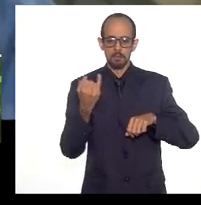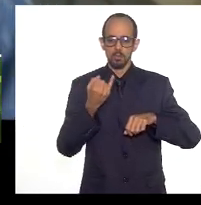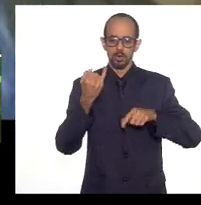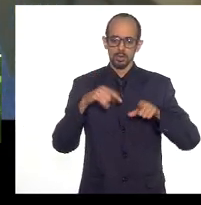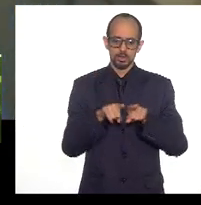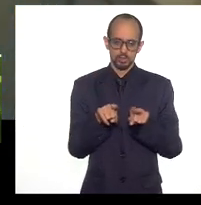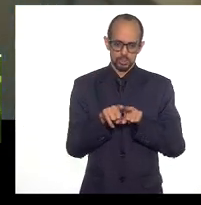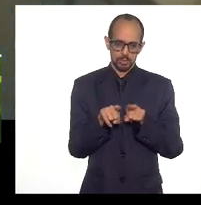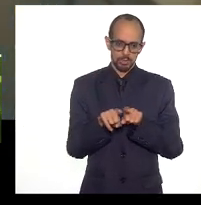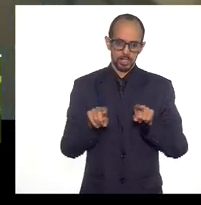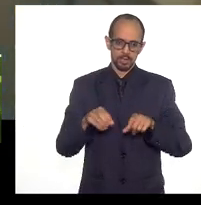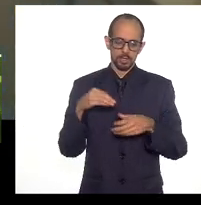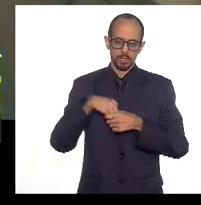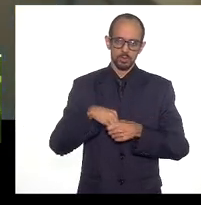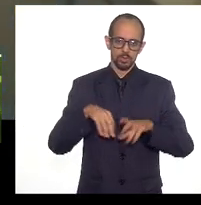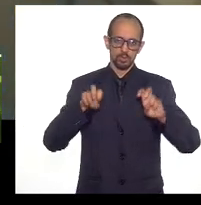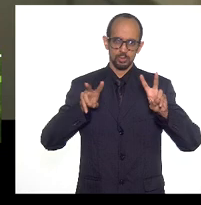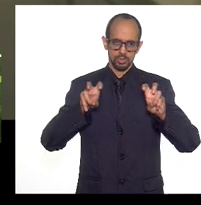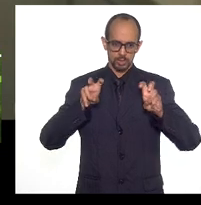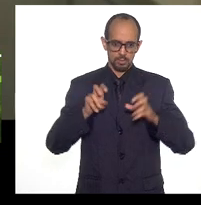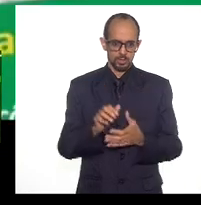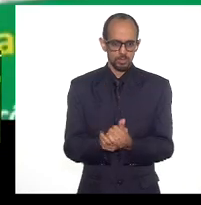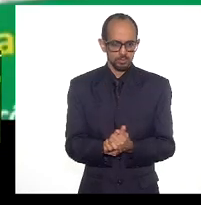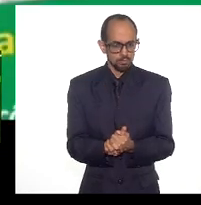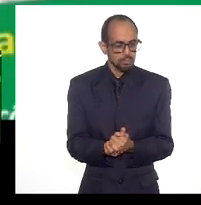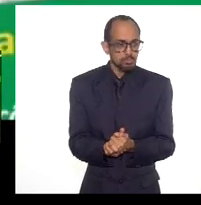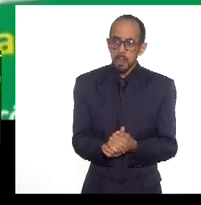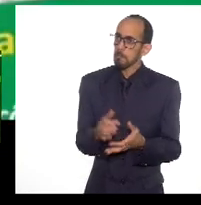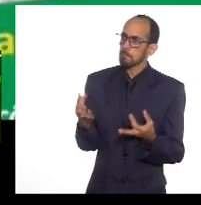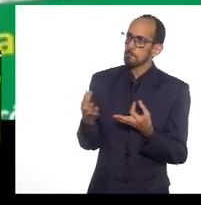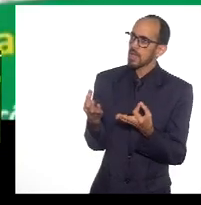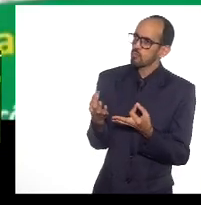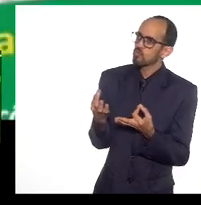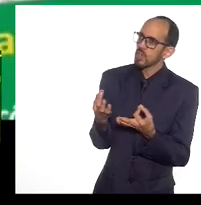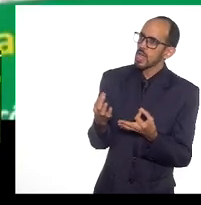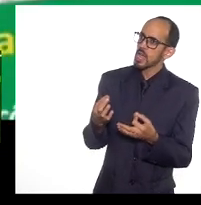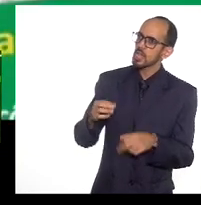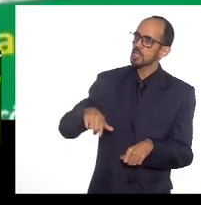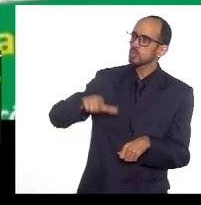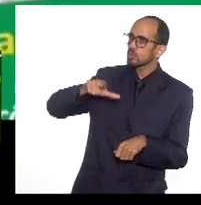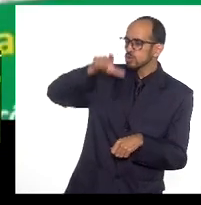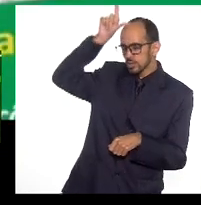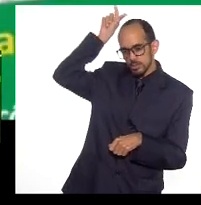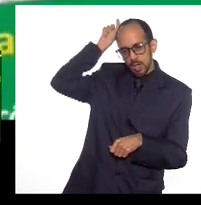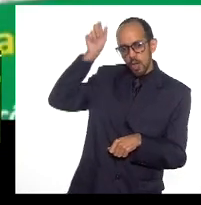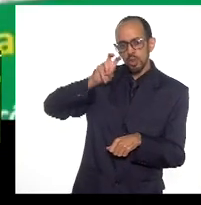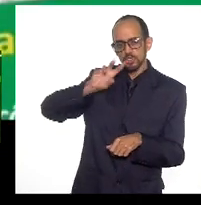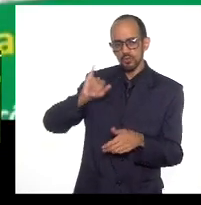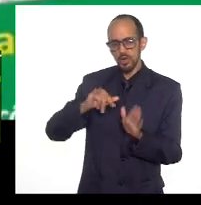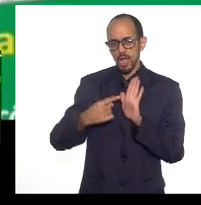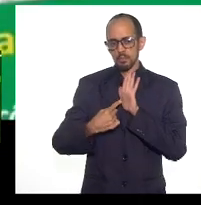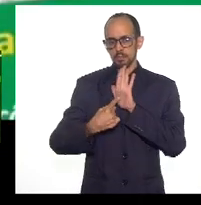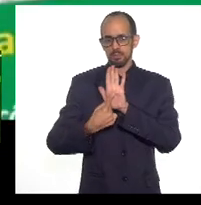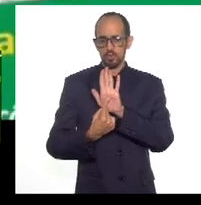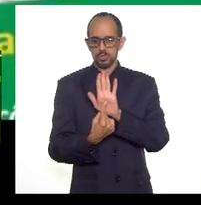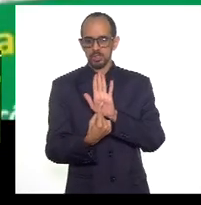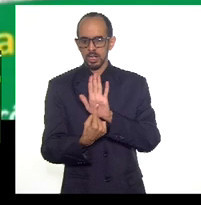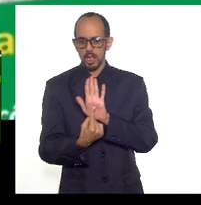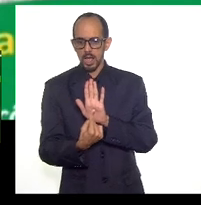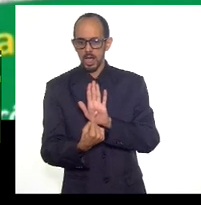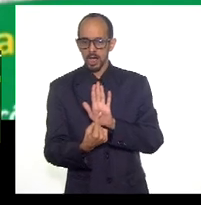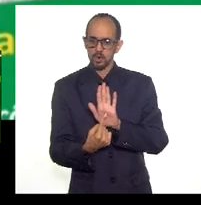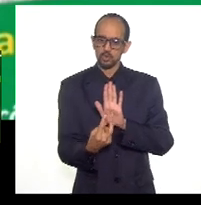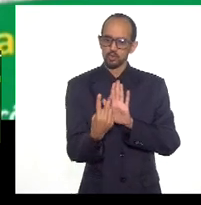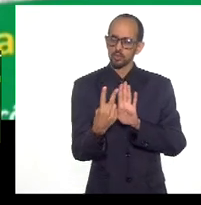esses temas. Perfeito, deputado Luiz Paulo. A gente trará com mais detalhamento em relação aos dois